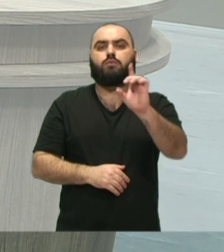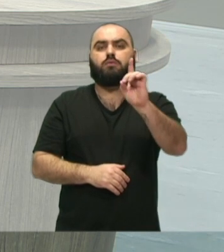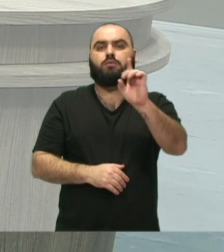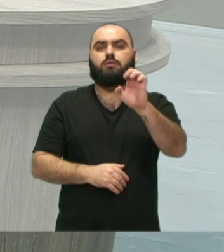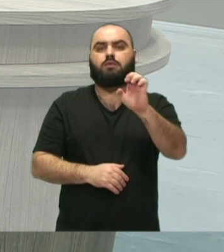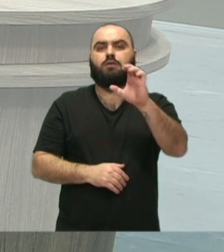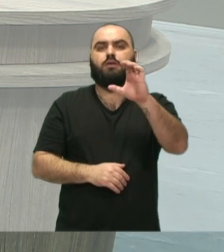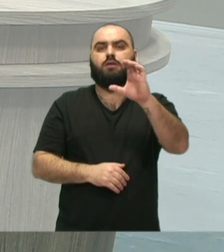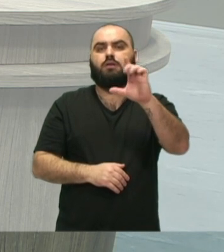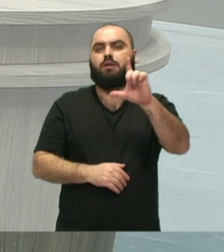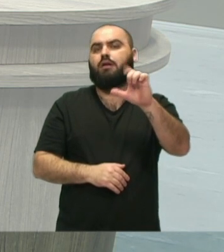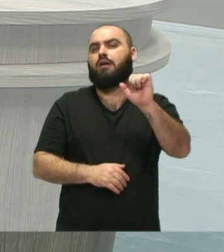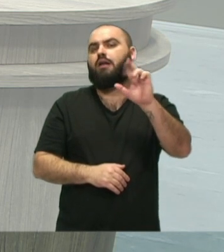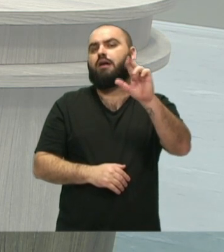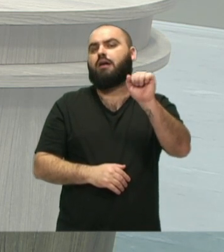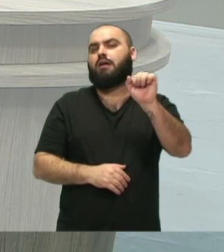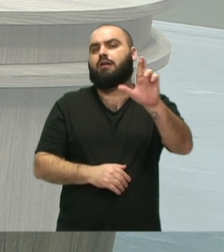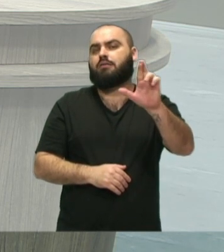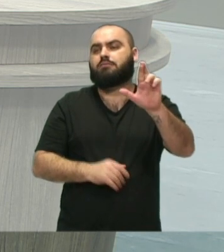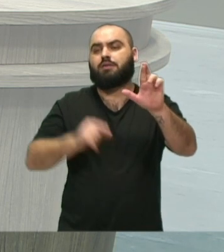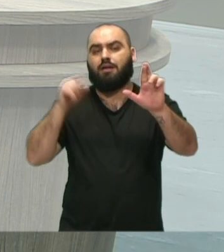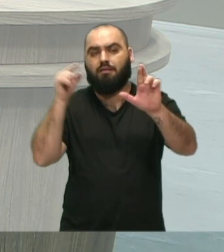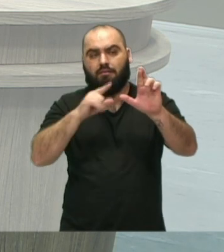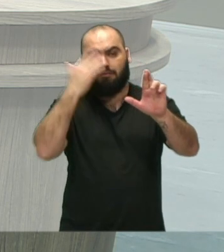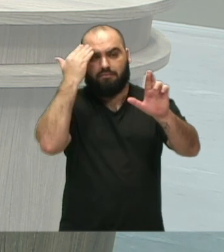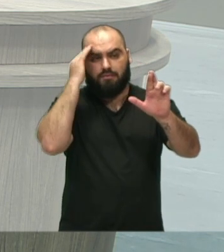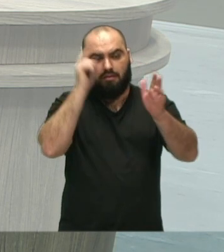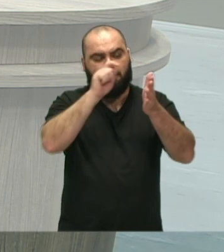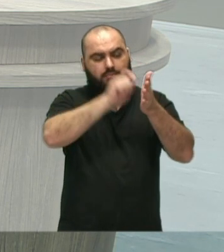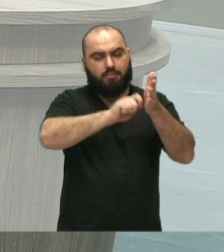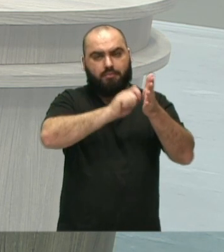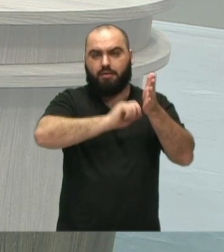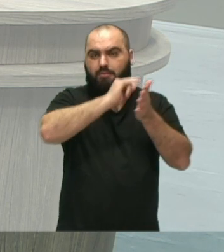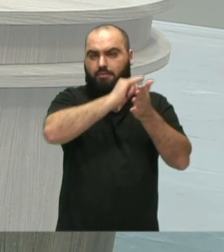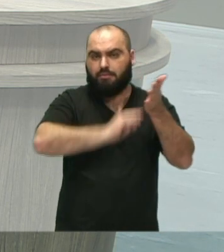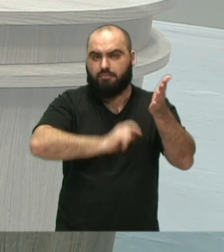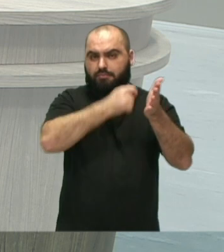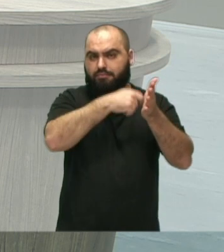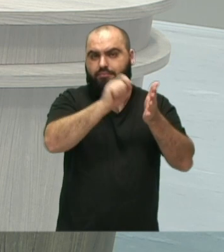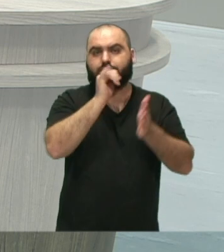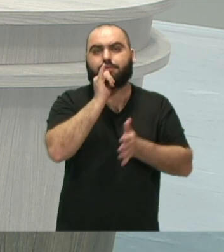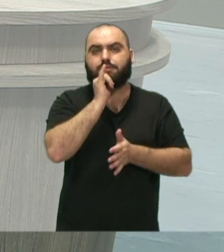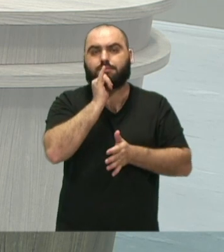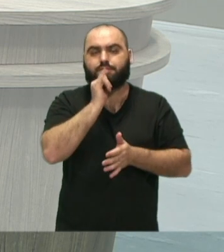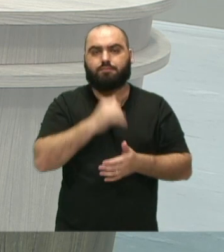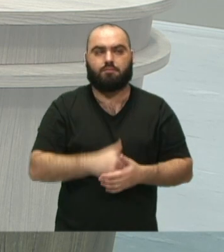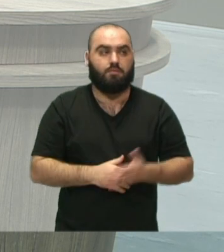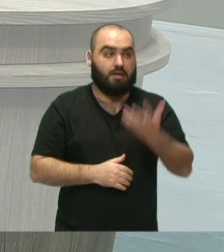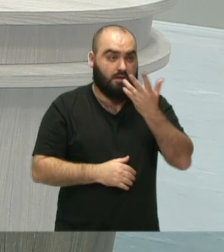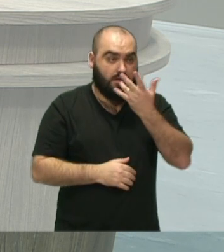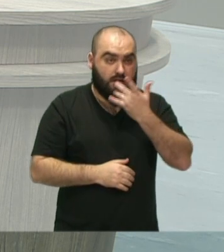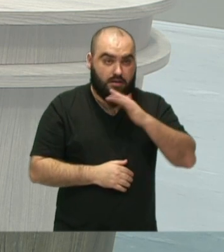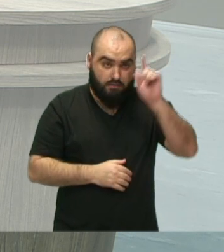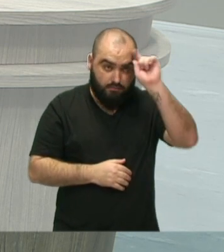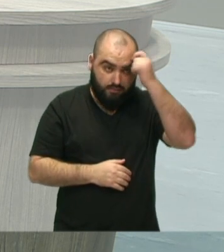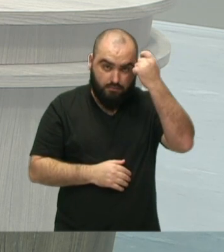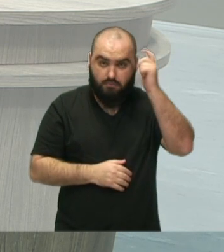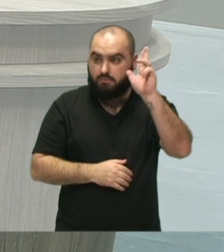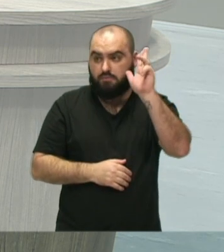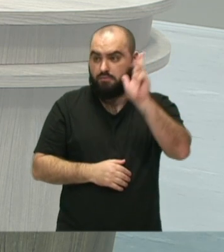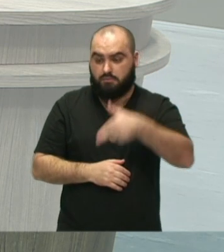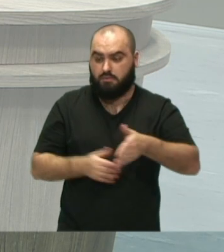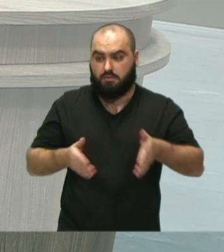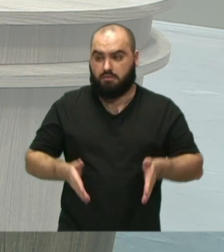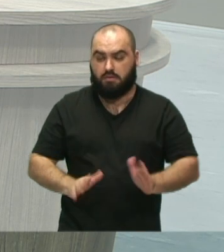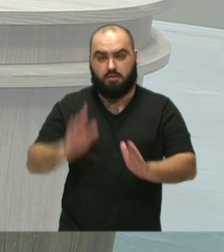e entendem como o que eles entendem e preenchem o documento. Vou dar um exemplo, as crianças pretas nunca nascem